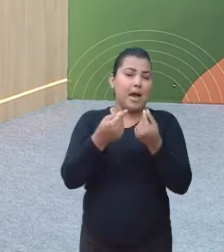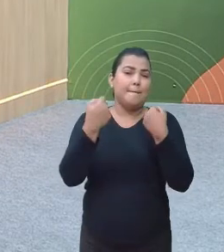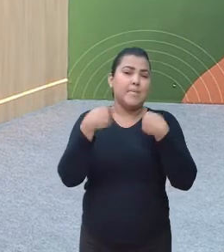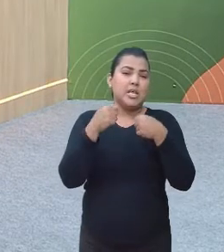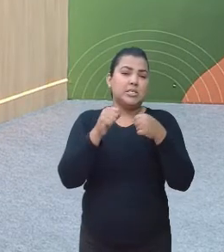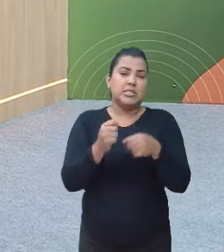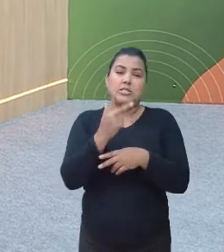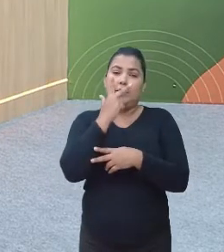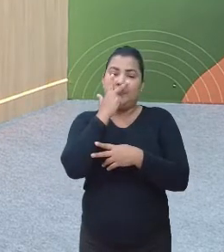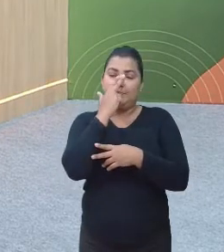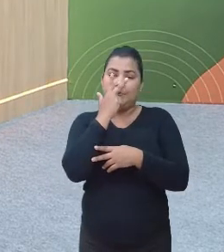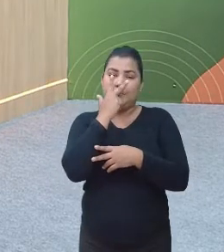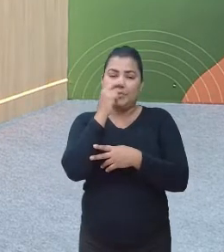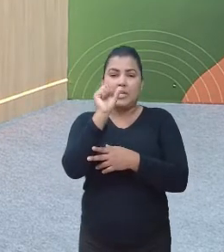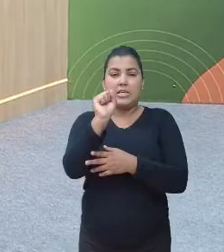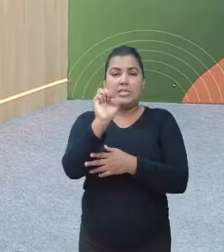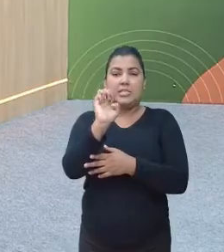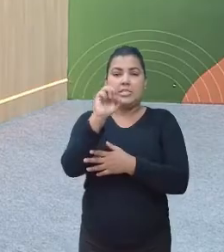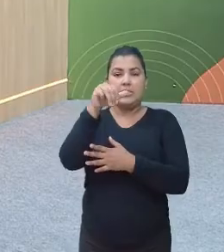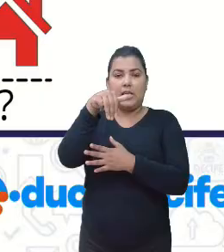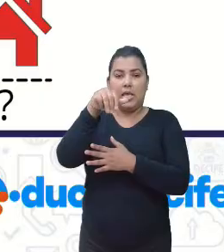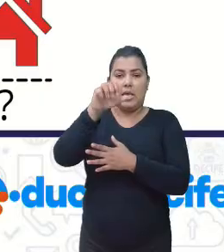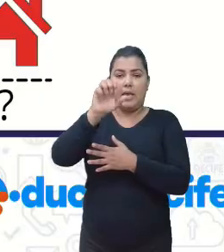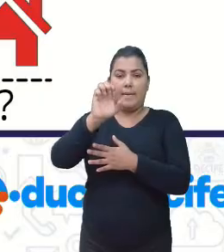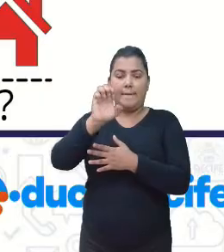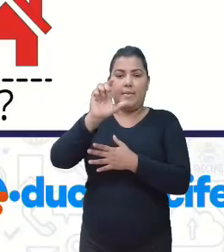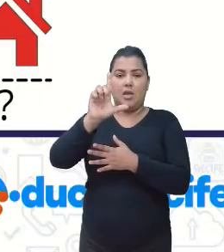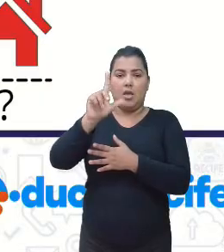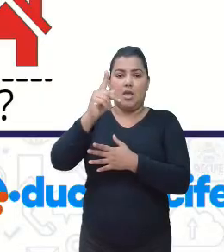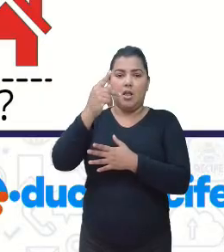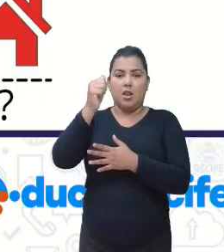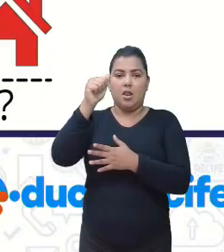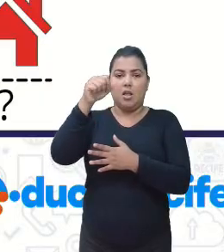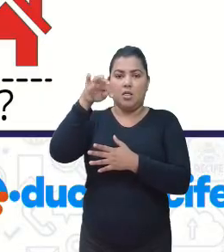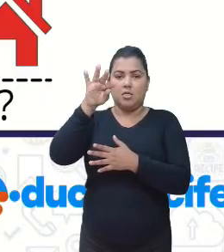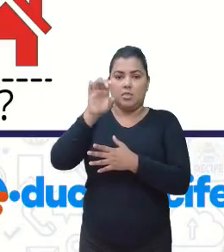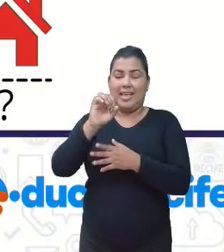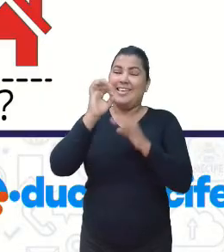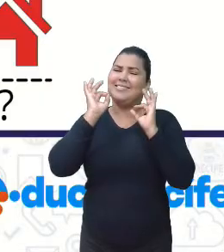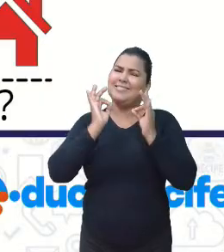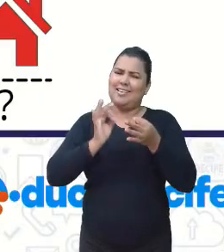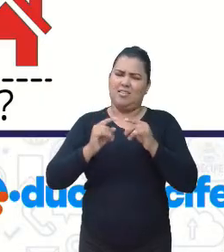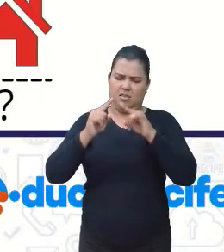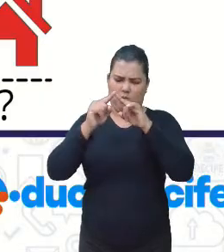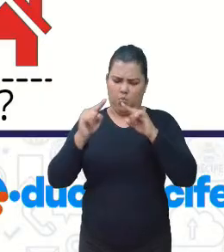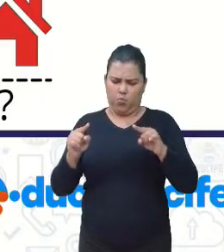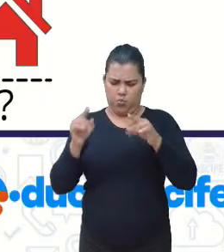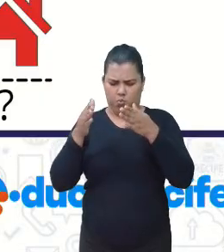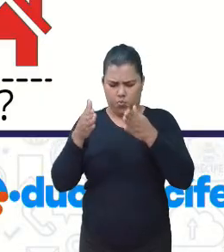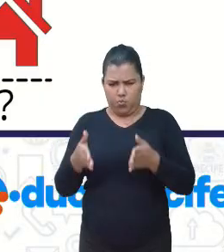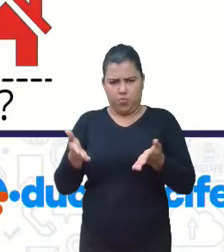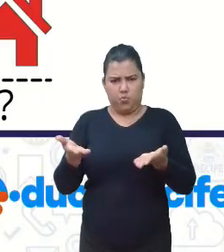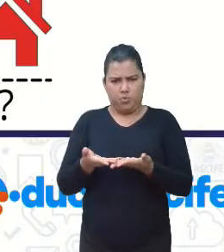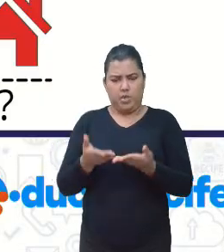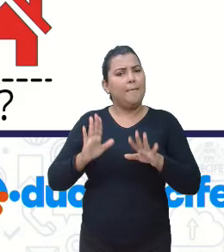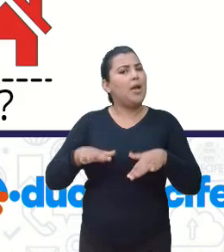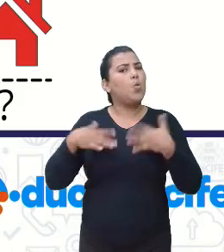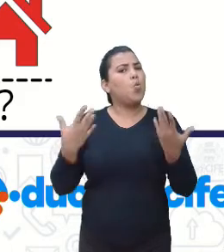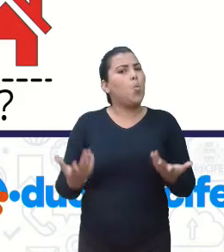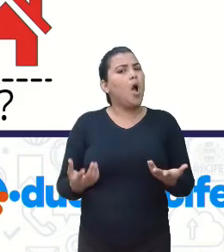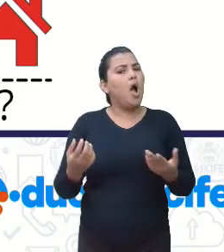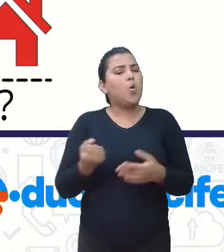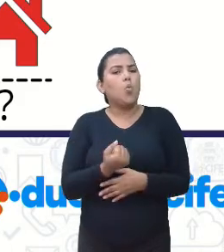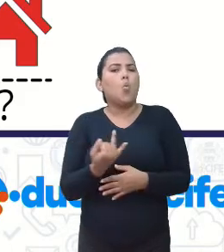deixá-la torta, sem deixá-la desproporcional. Então, para que isso aconteça, quais devem ser as dimensões desse